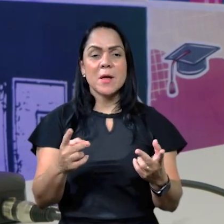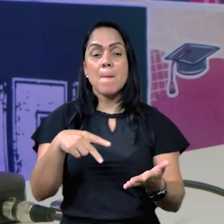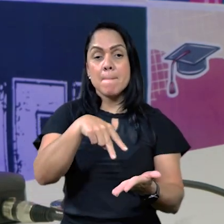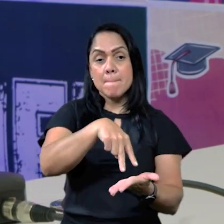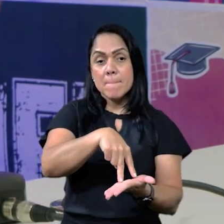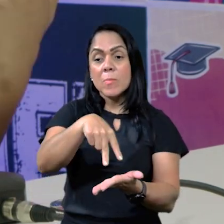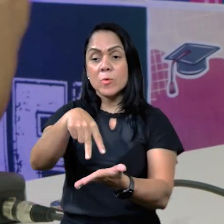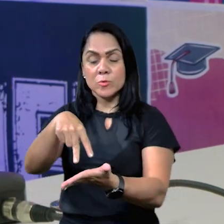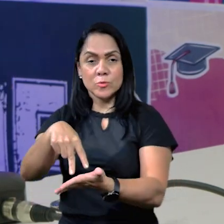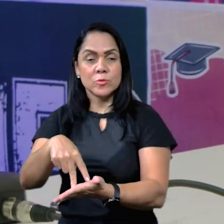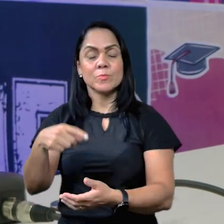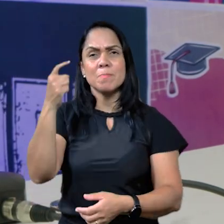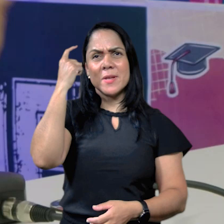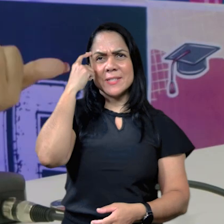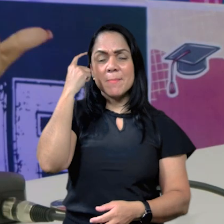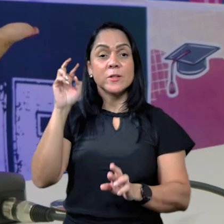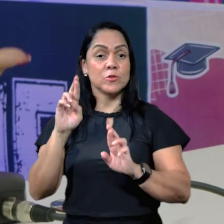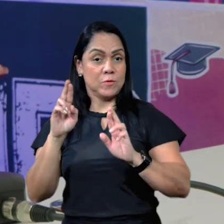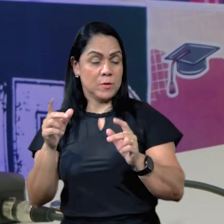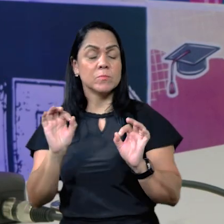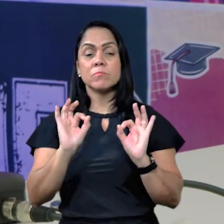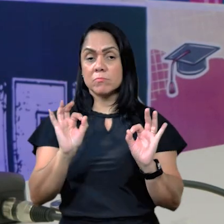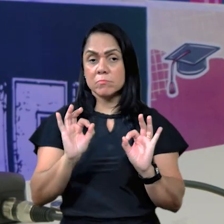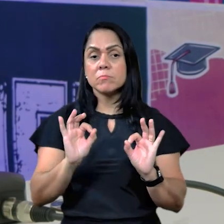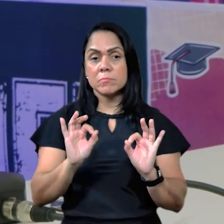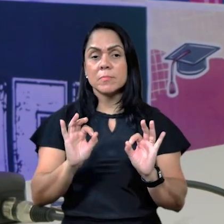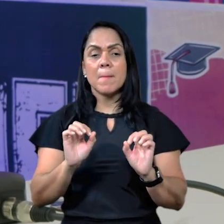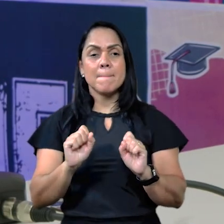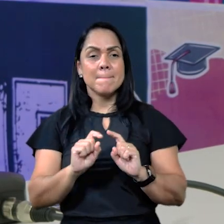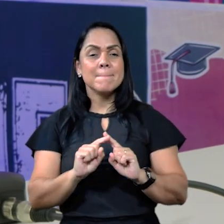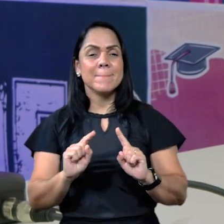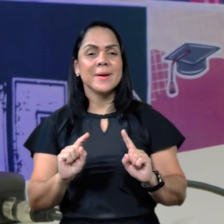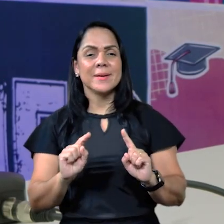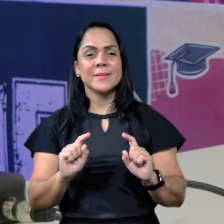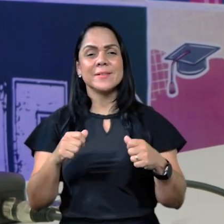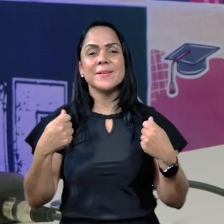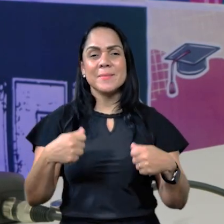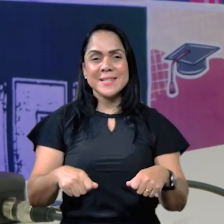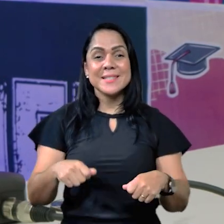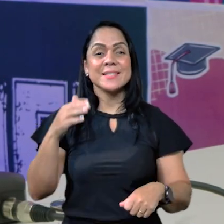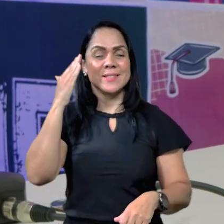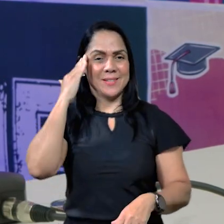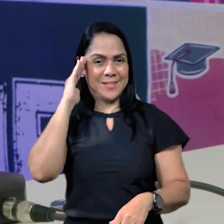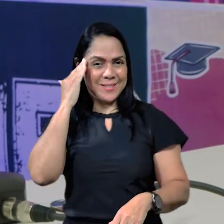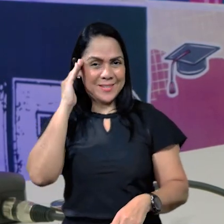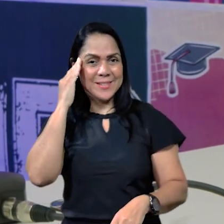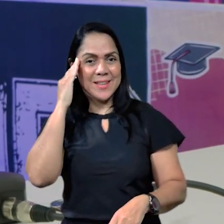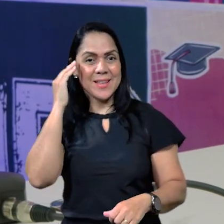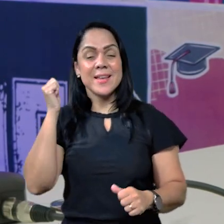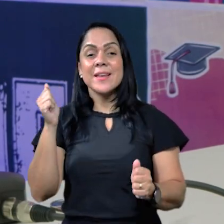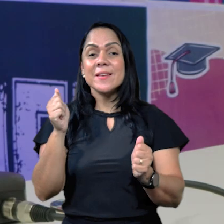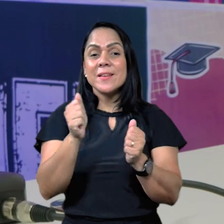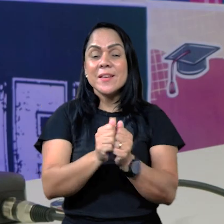posições, pensamento diferente, tá tudo bem, tá tudo certo. Porém, você tem que também entender Uhum. e tem que